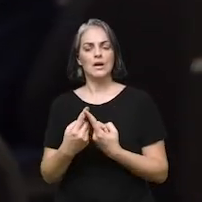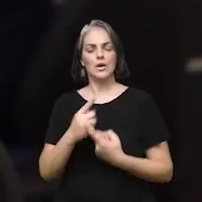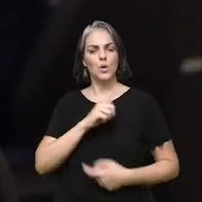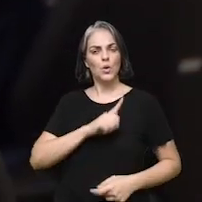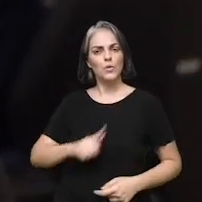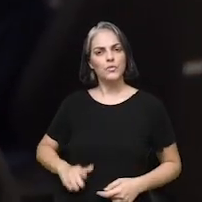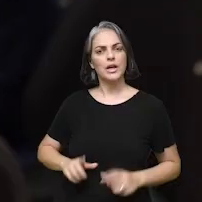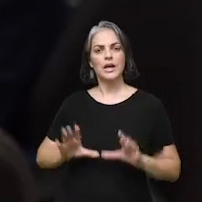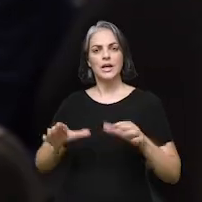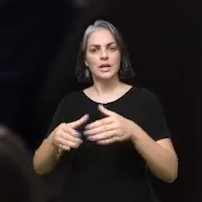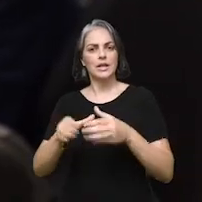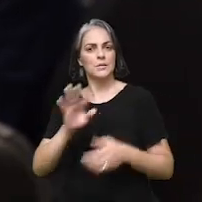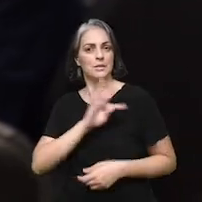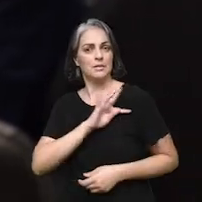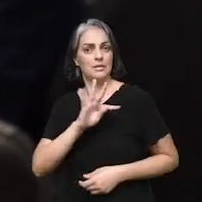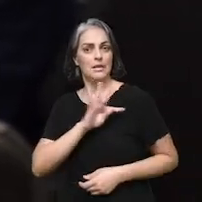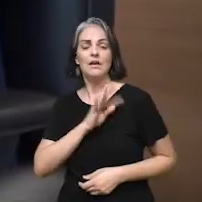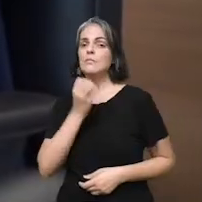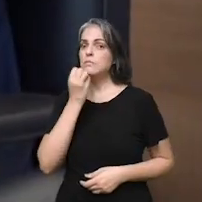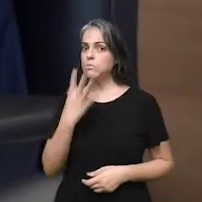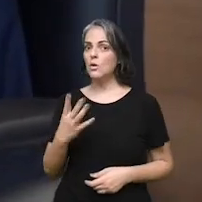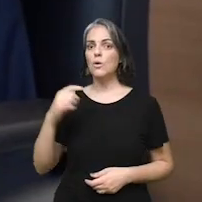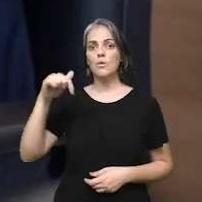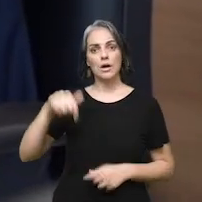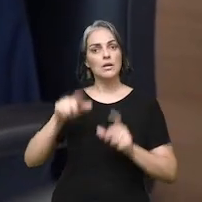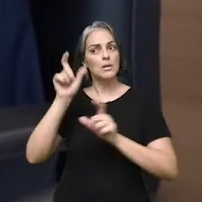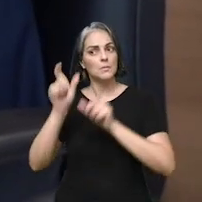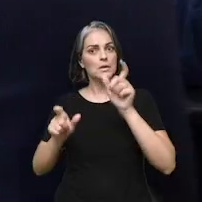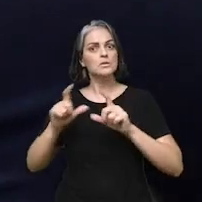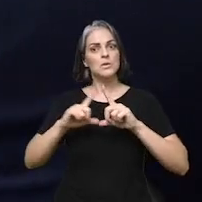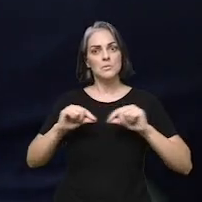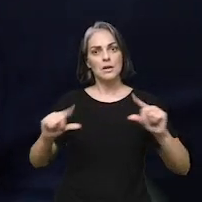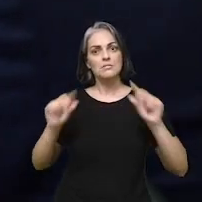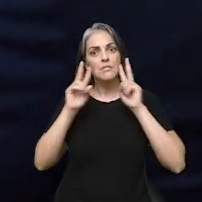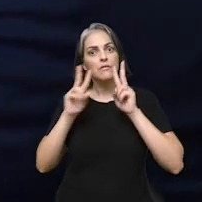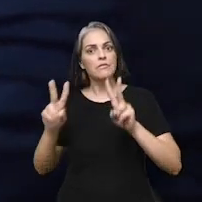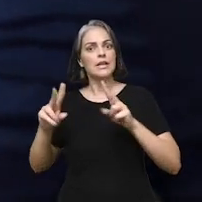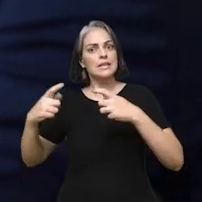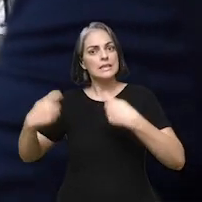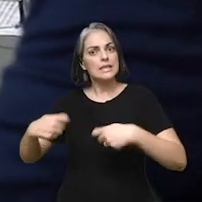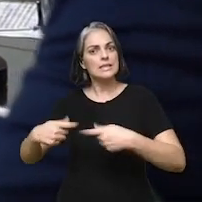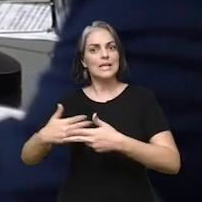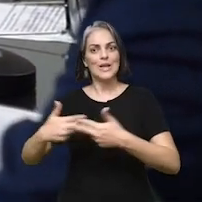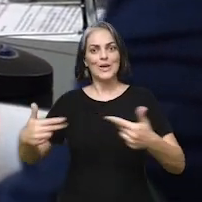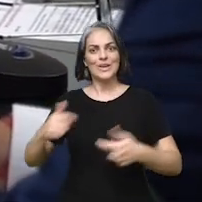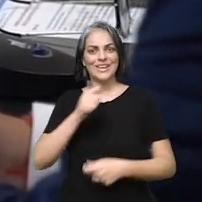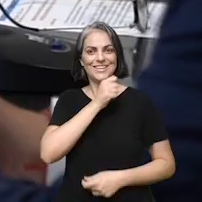com a equipe técnica, aproxima Brasília das necessidades que nós temos no Amapá.